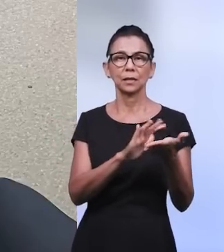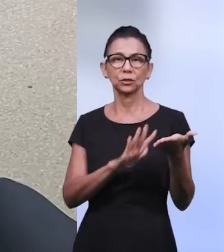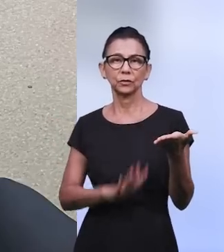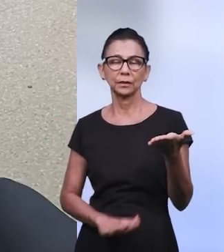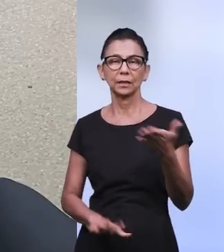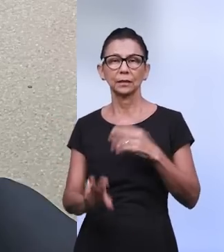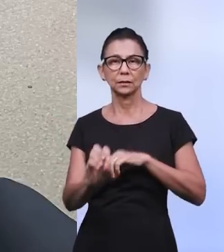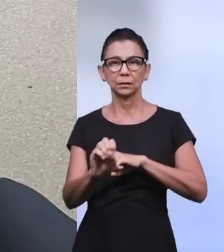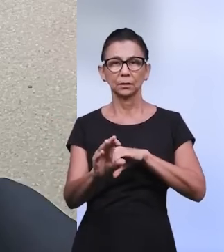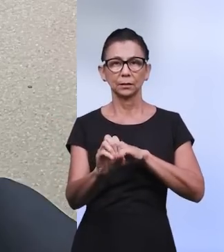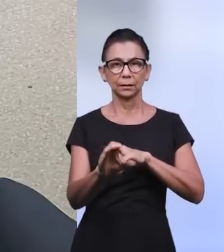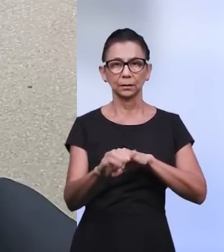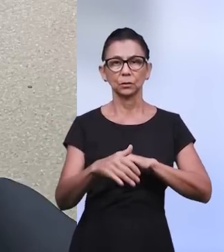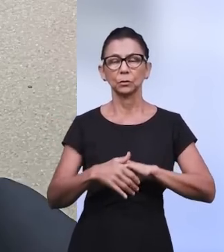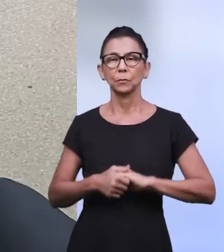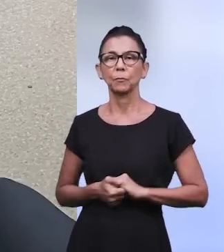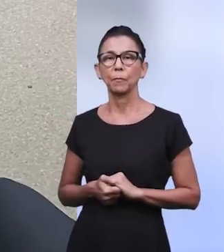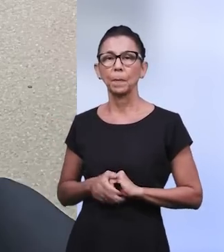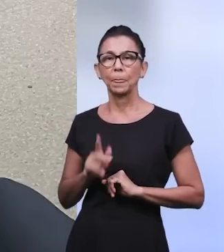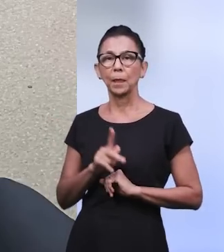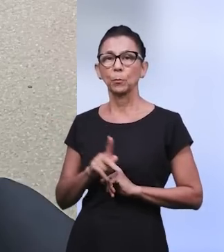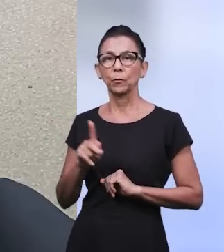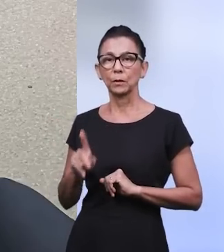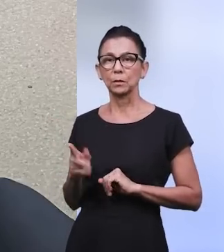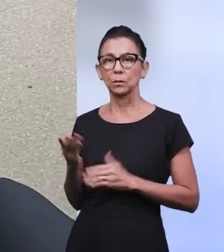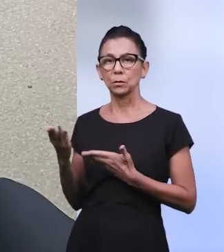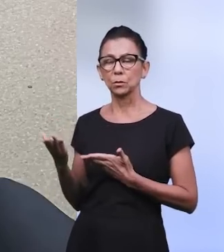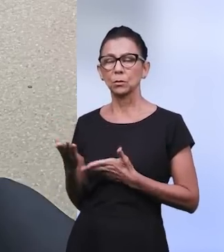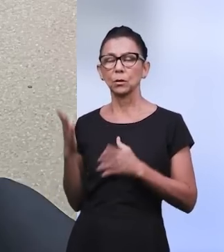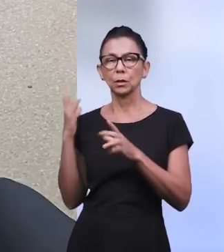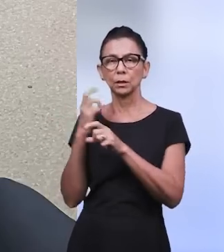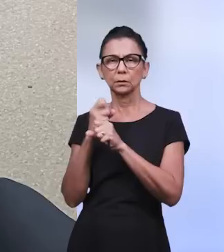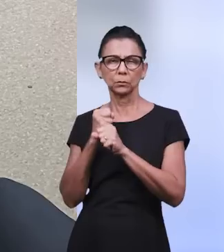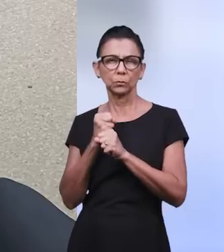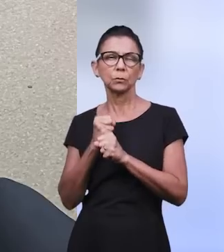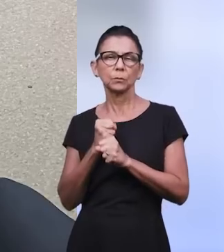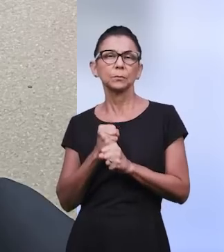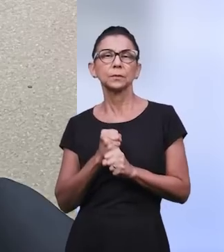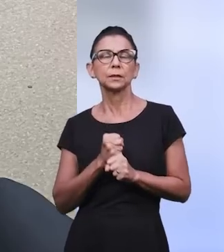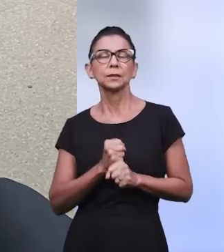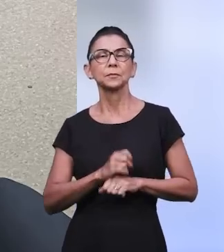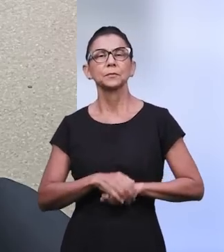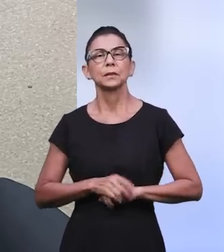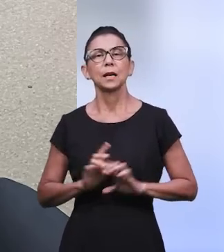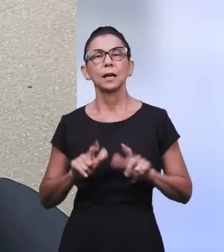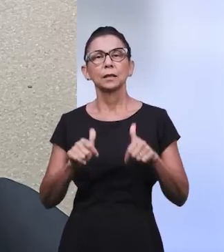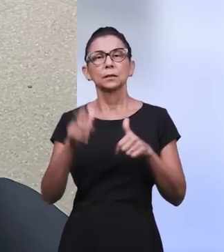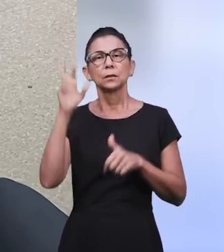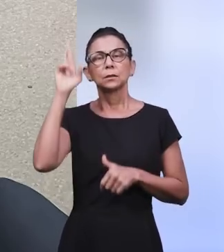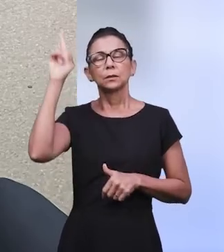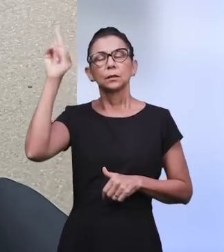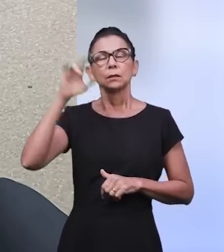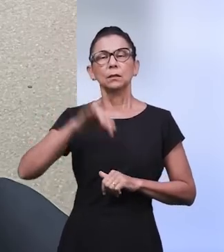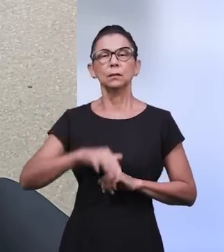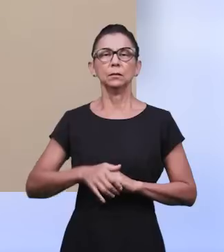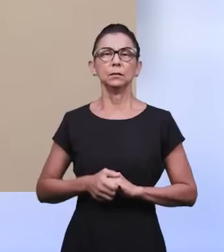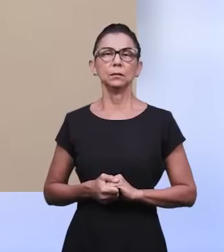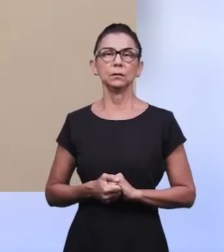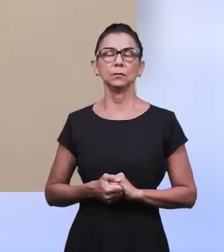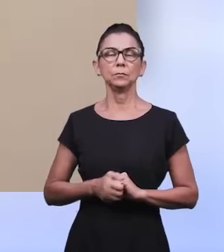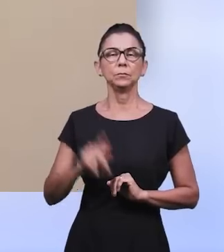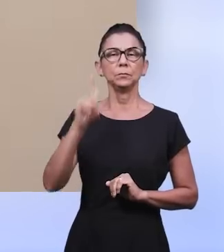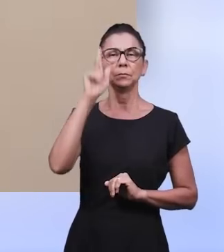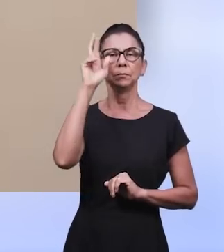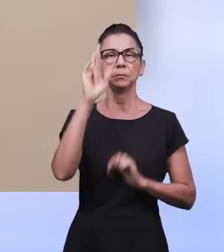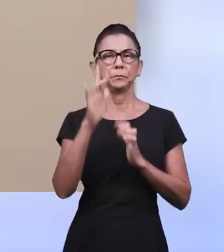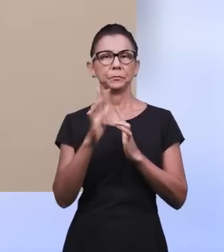atividades educativas. A professora Mariana Martins deixou um breve relato da bênção que o Senhor operou nas classes. A